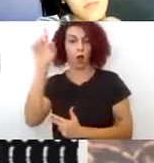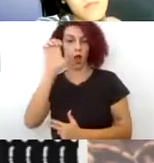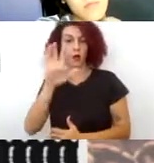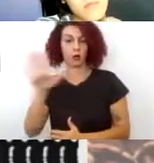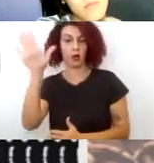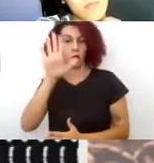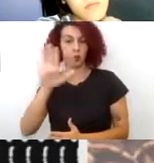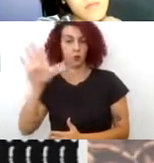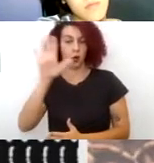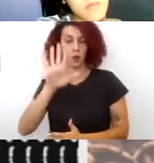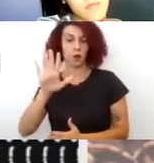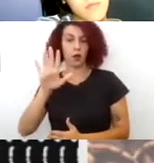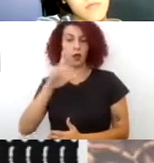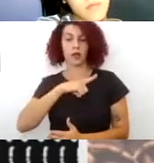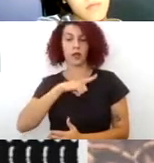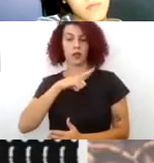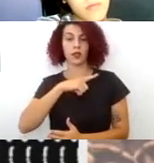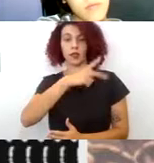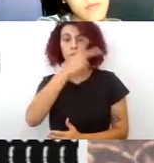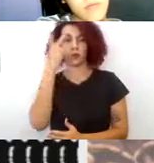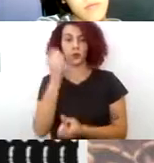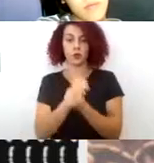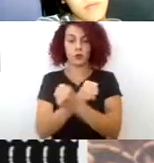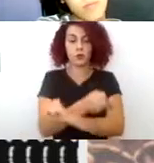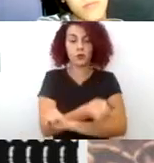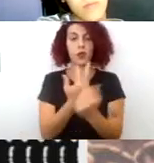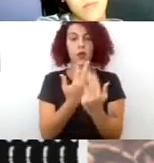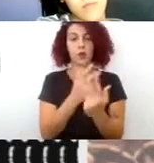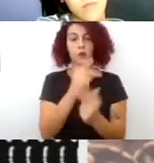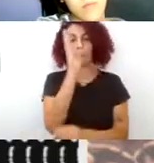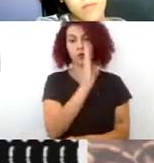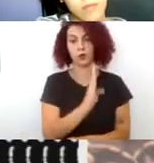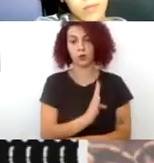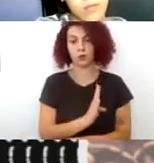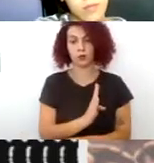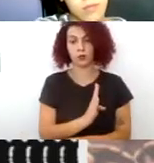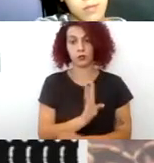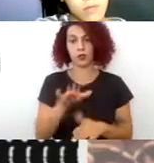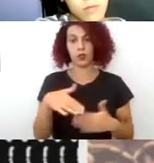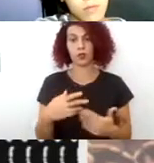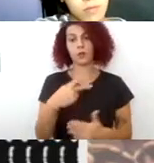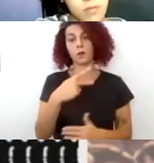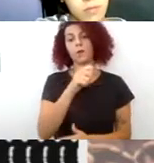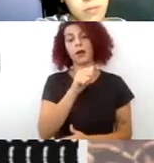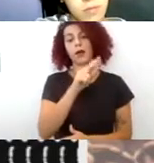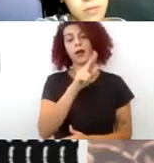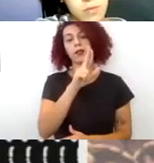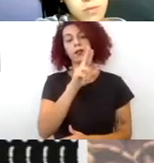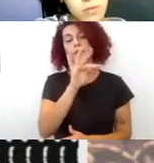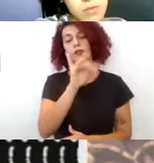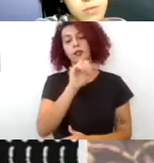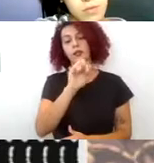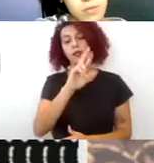como teve no Brasil e isso é importante é um patriarcado ele vai ficar ligado pode ser casa colonial é